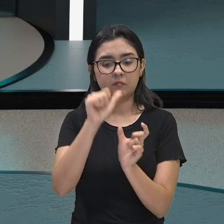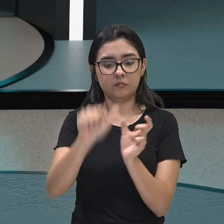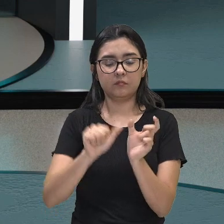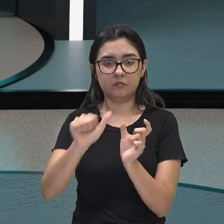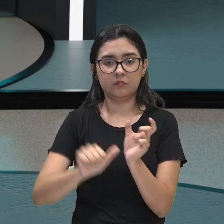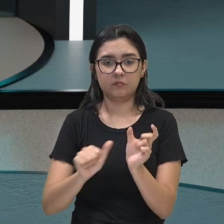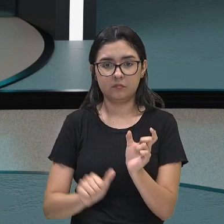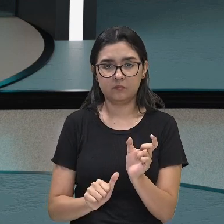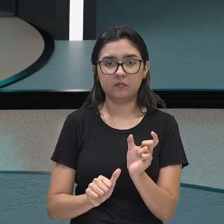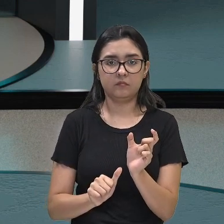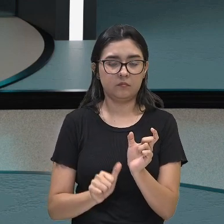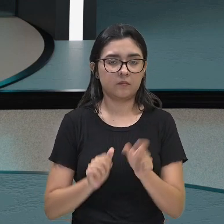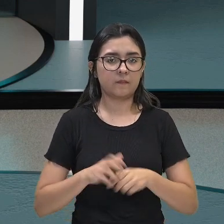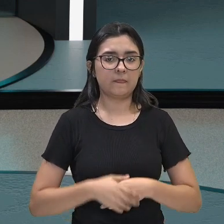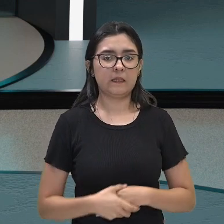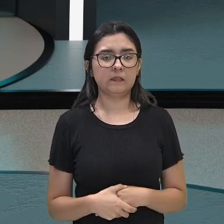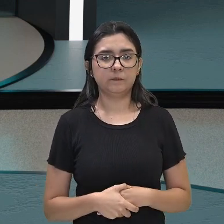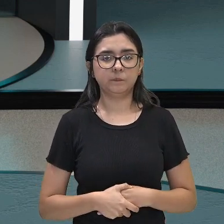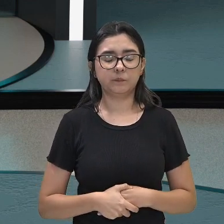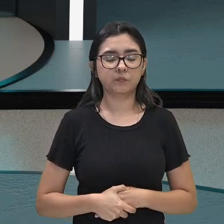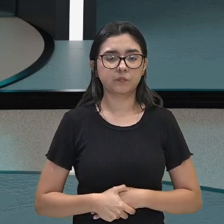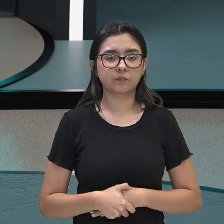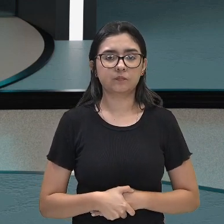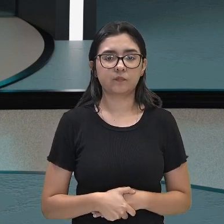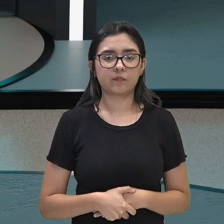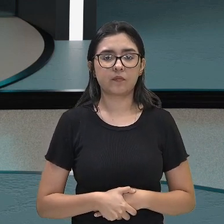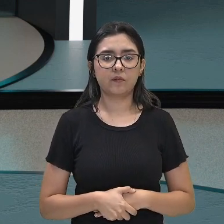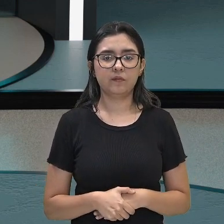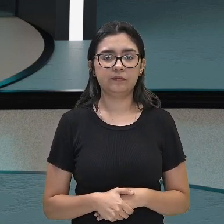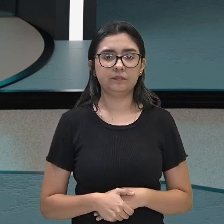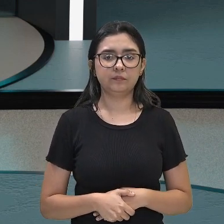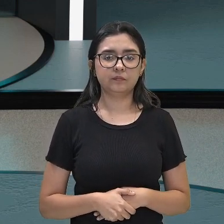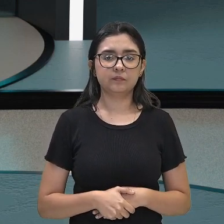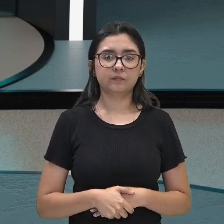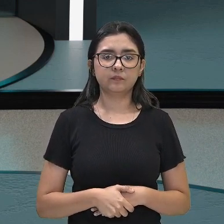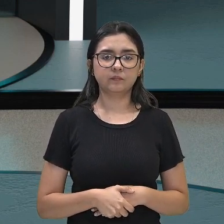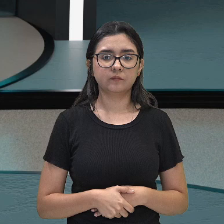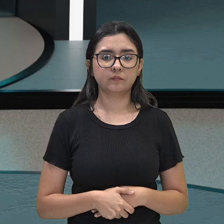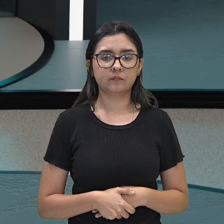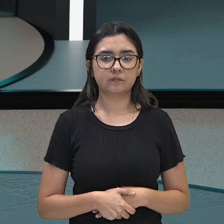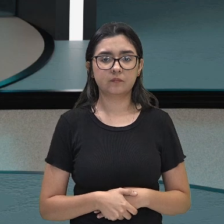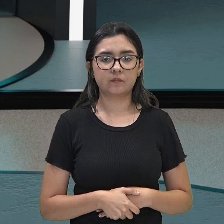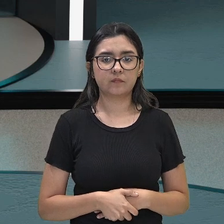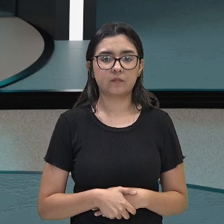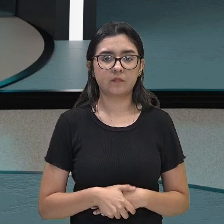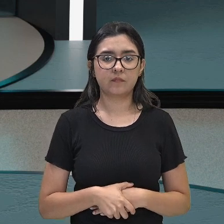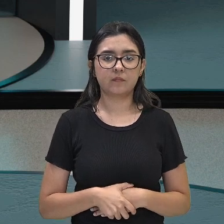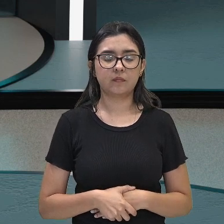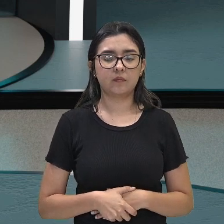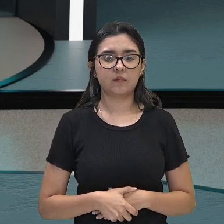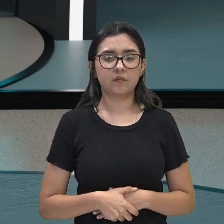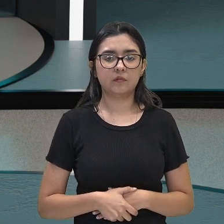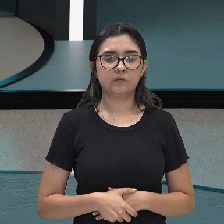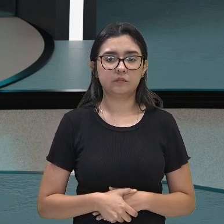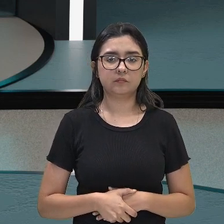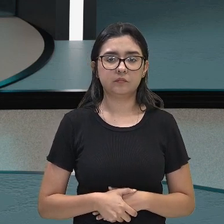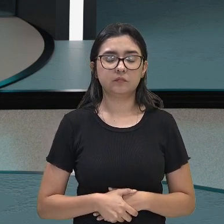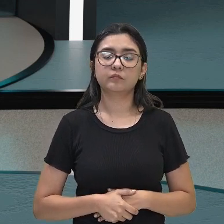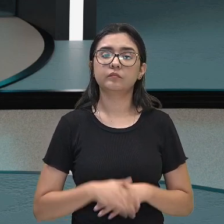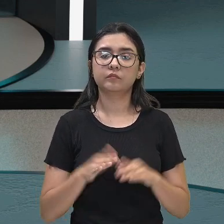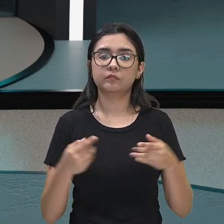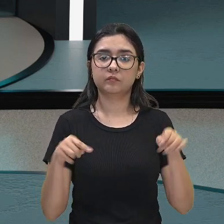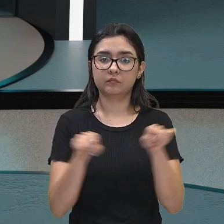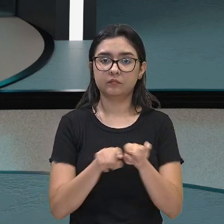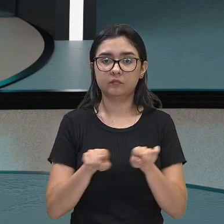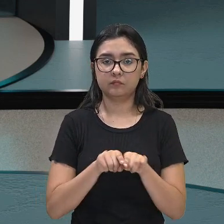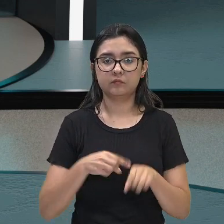tu comiste, ele comió, nosotros comimos, vosotros comistes e eles comieron. Verbos de